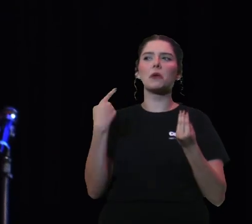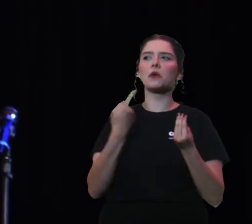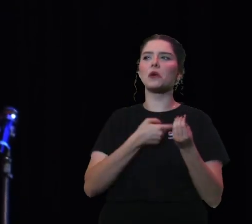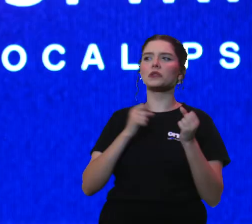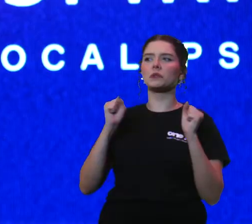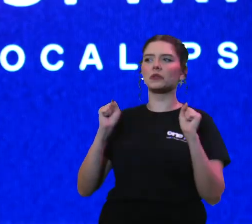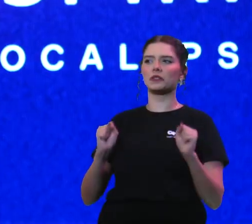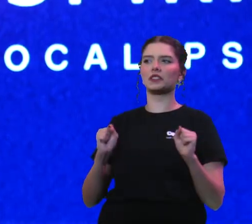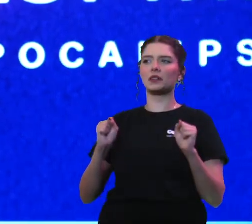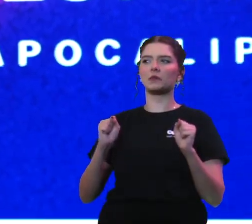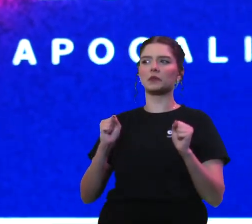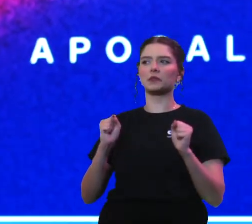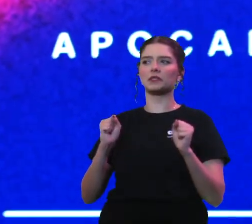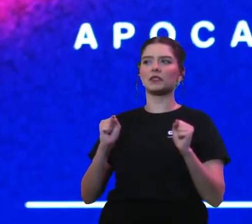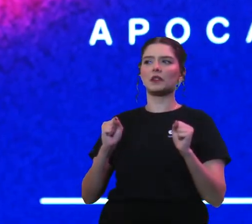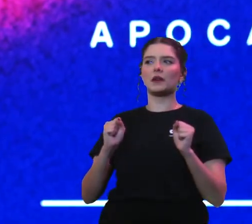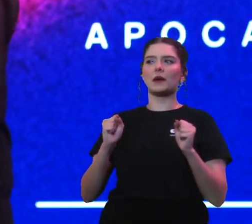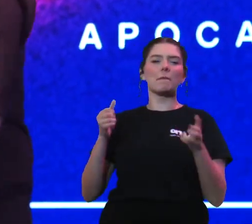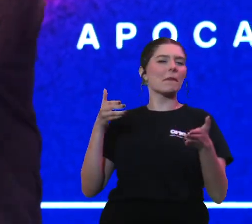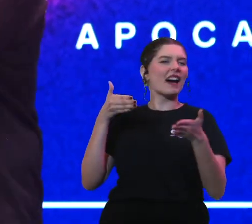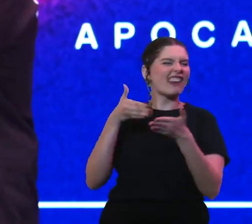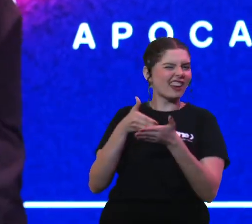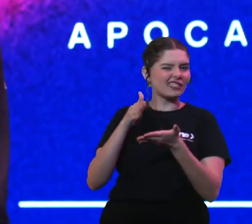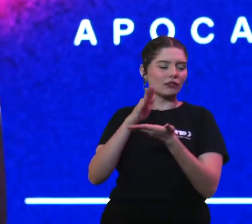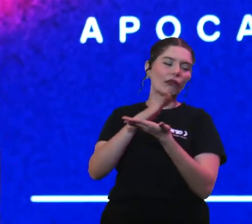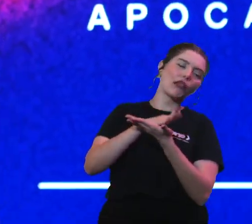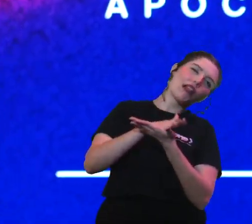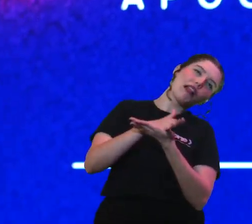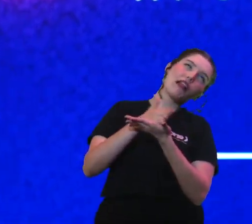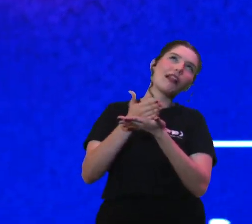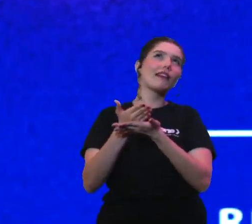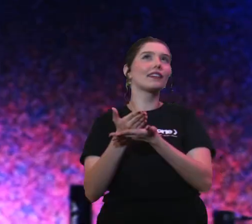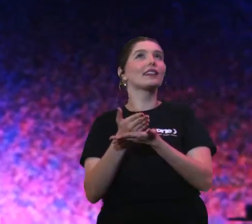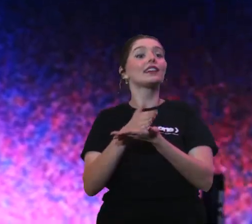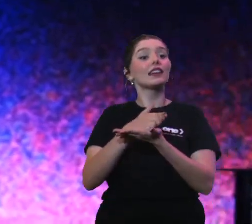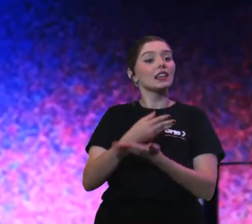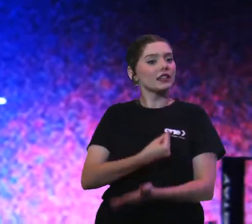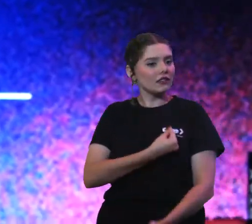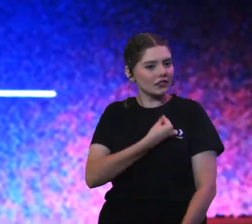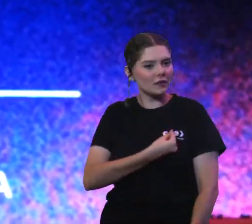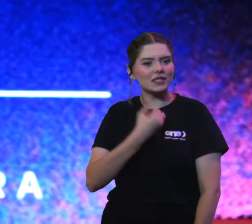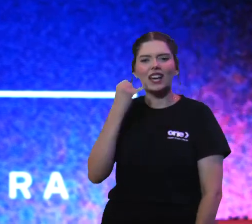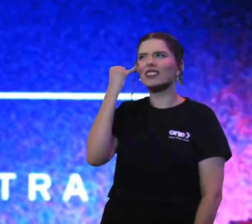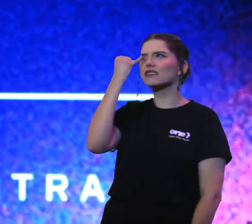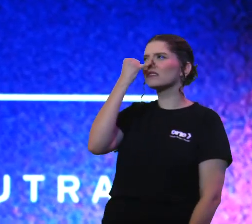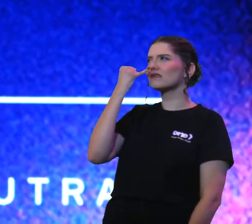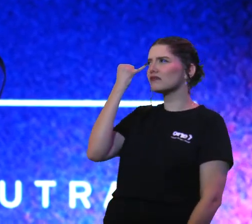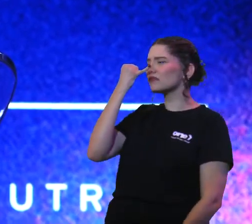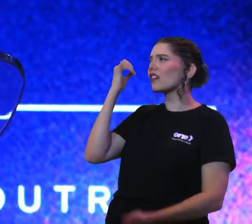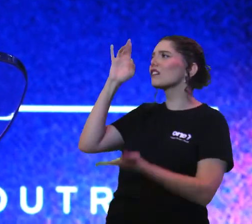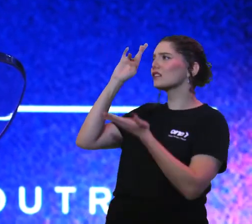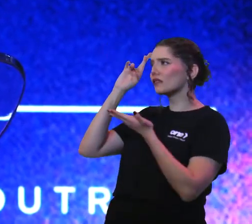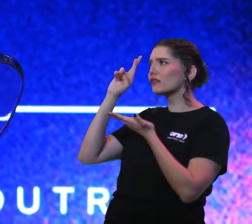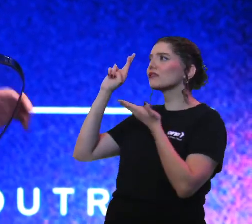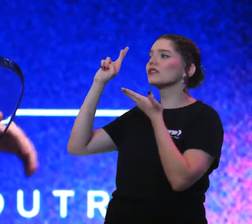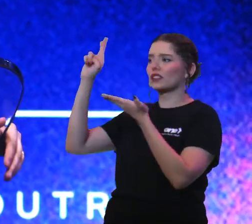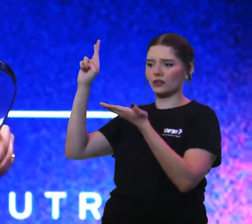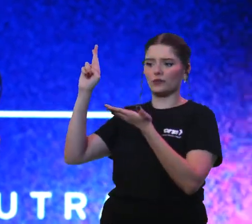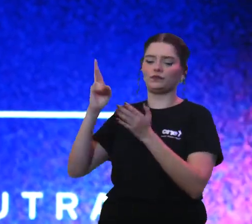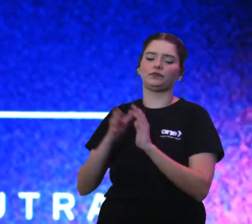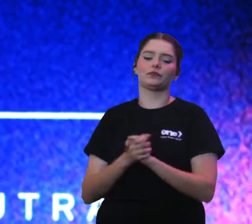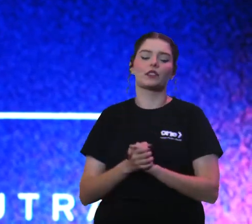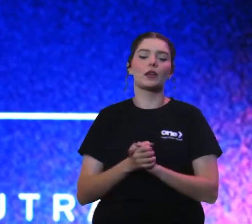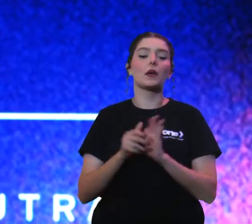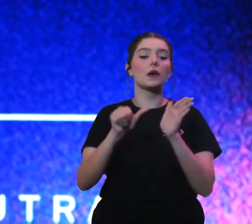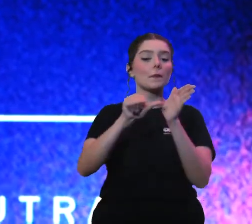a mornidão e vivermos algo extremamente especial com o Senhor também na nossa caminhada cristã. O primeiro conselho